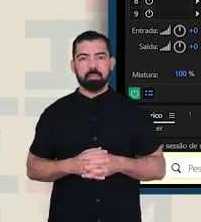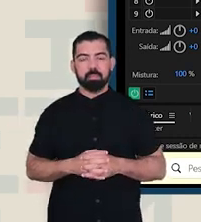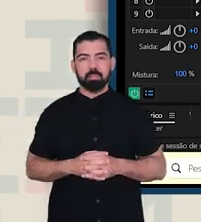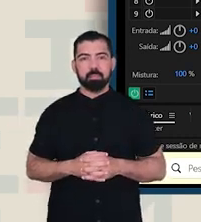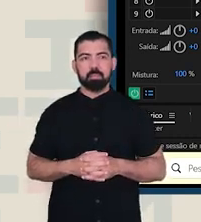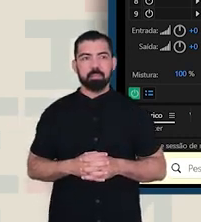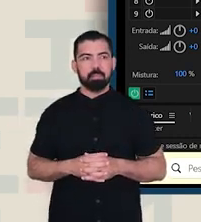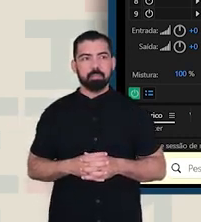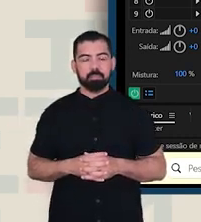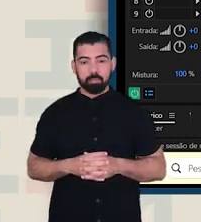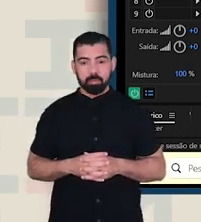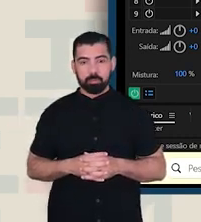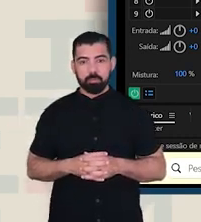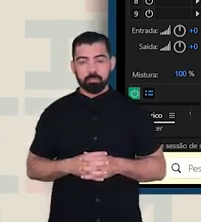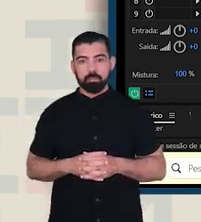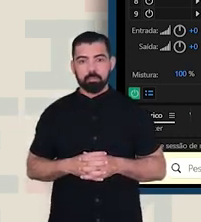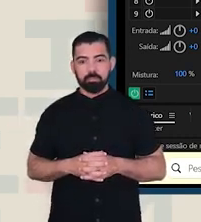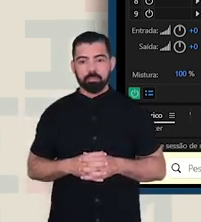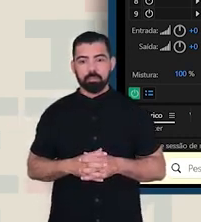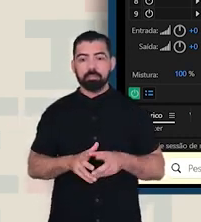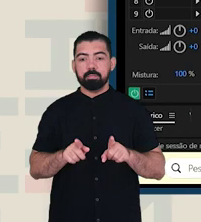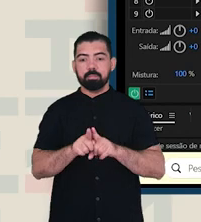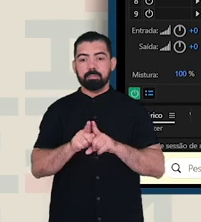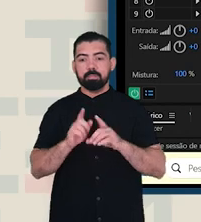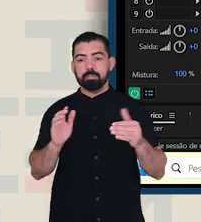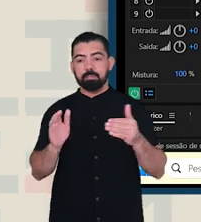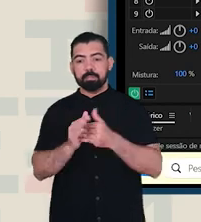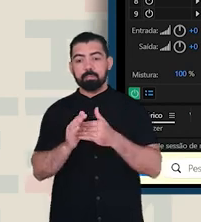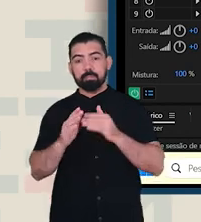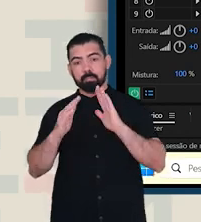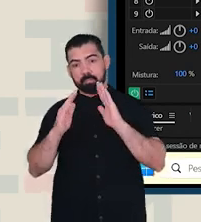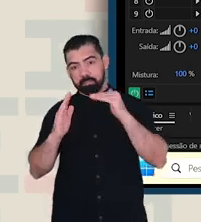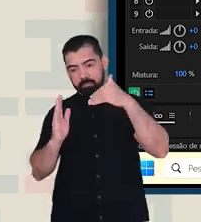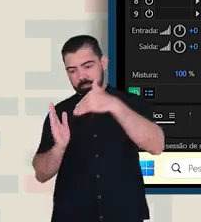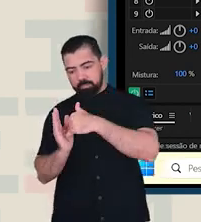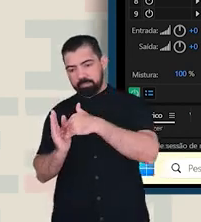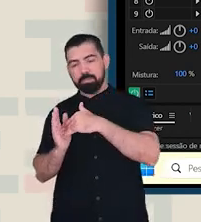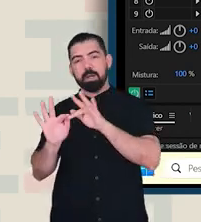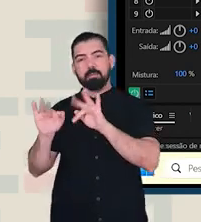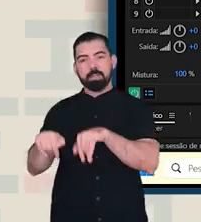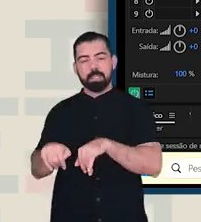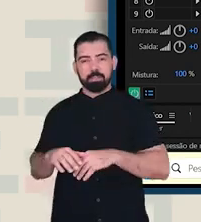continuação ou sustentação e, no final,